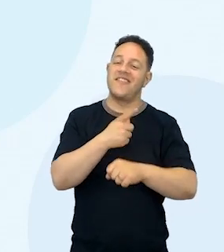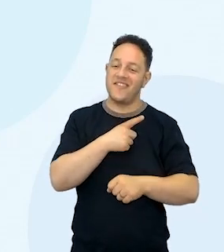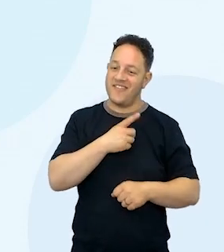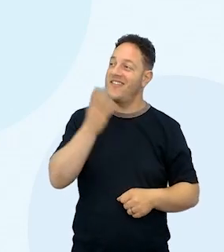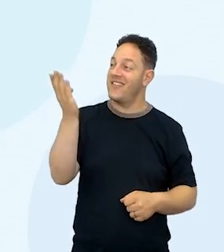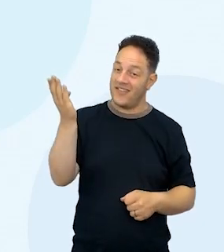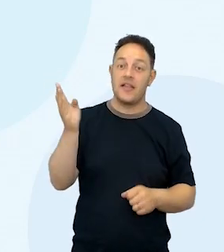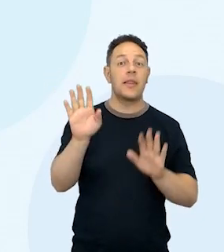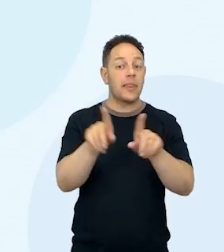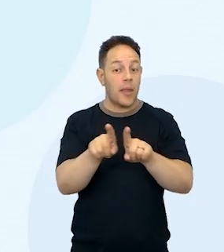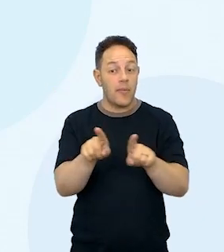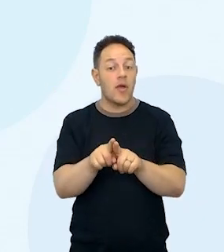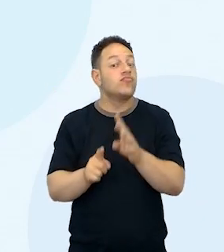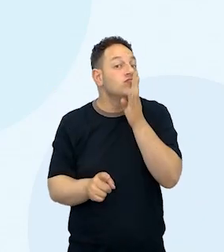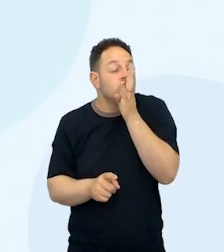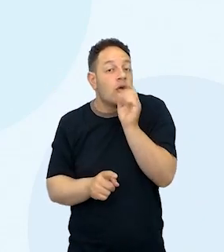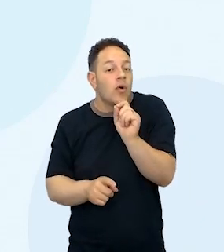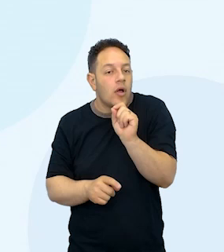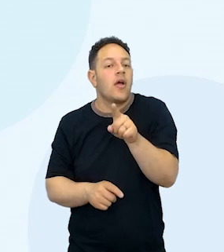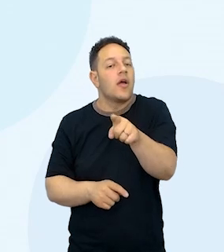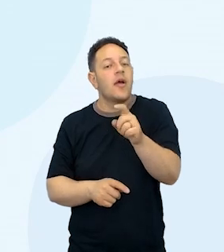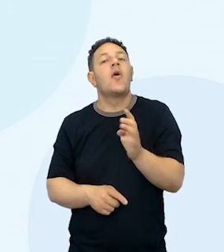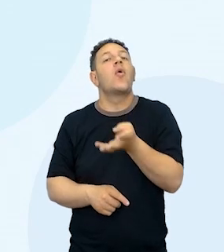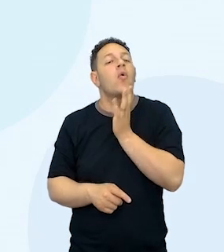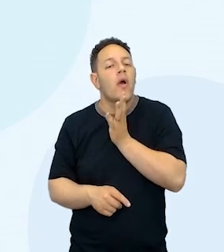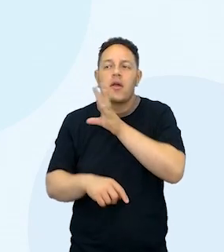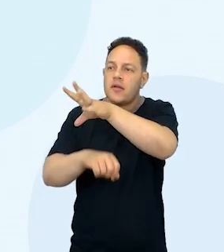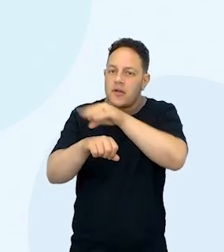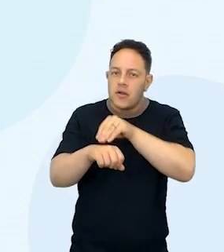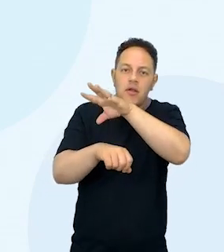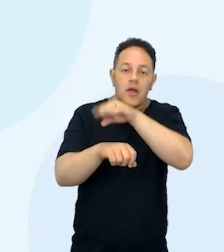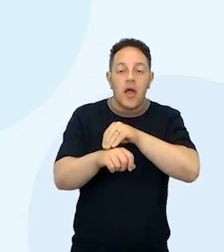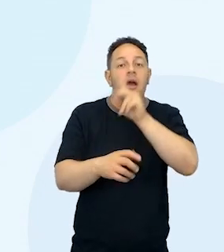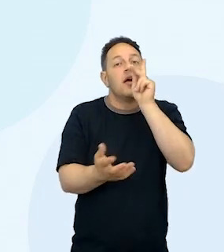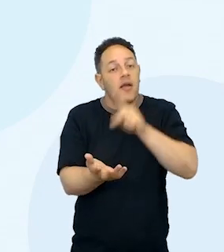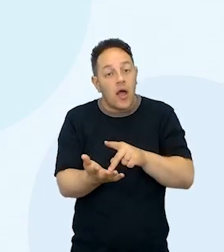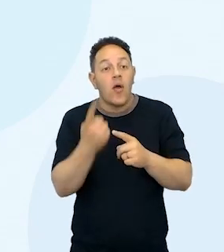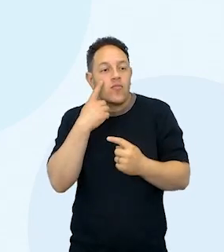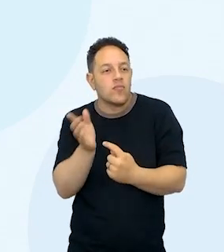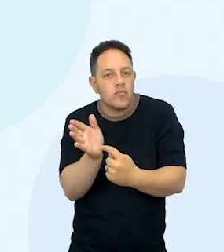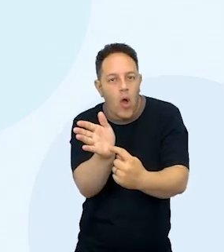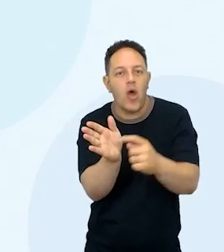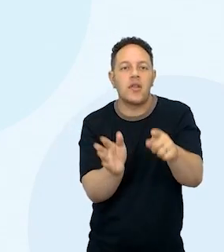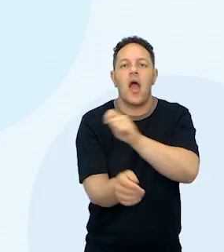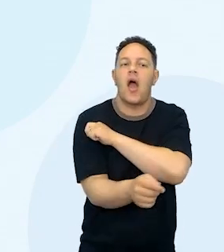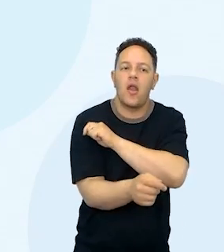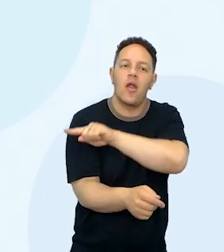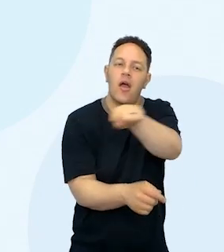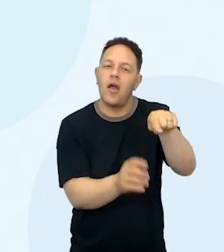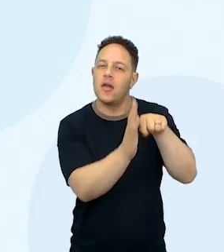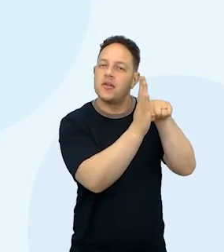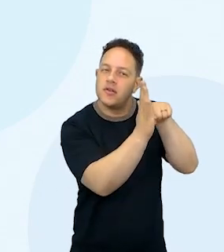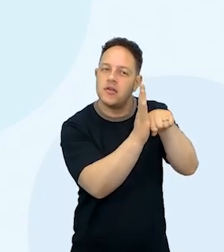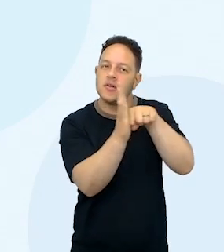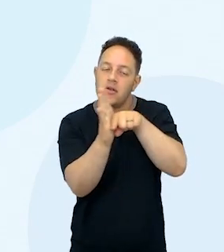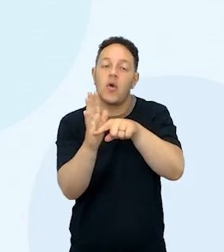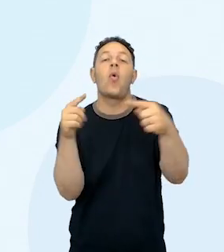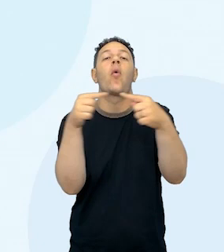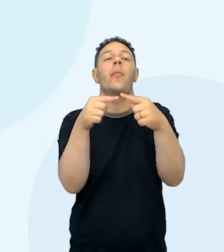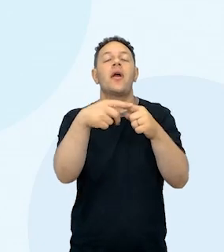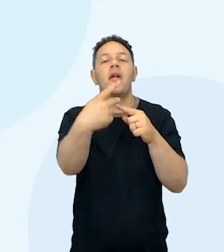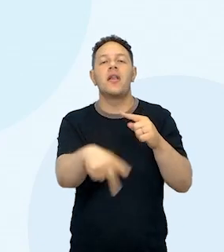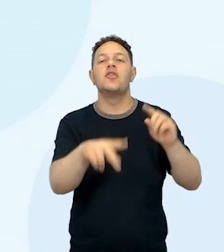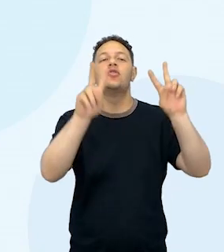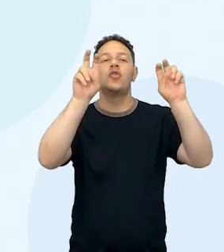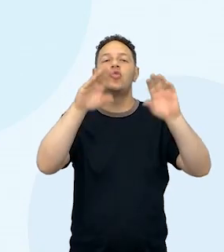muito interessante a ideia de poder obter dados primários com os próprios estudantes pesquisando no entorno do contexto escolar, que